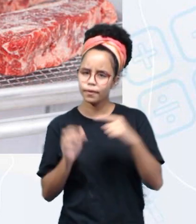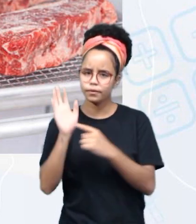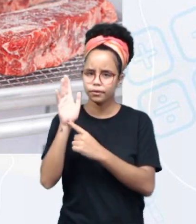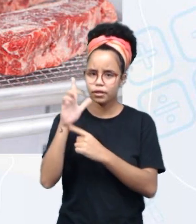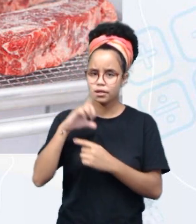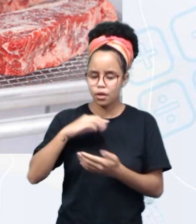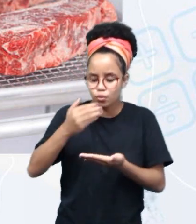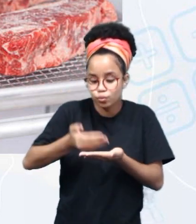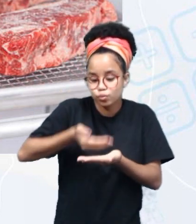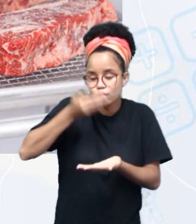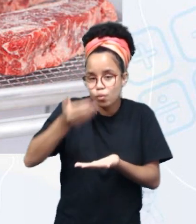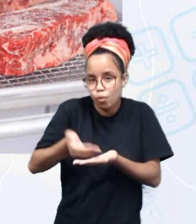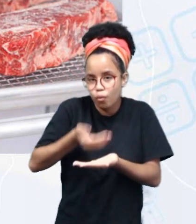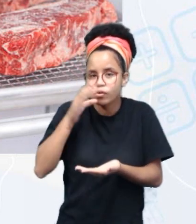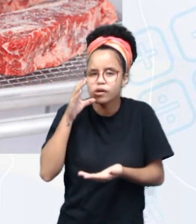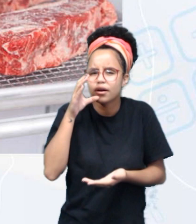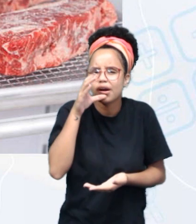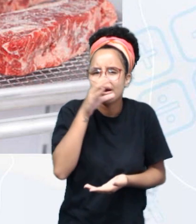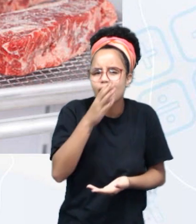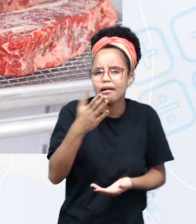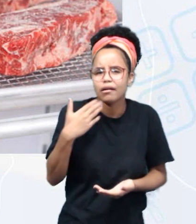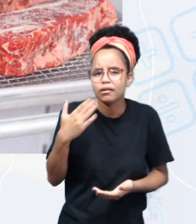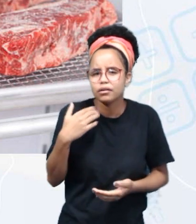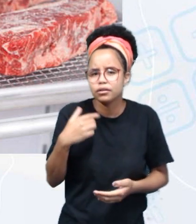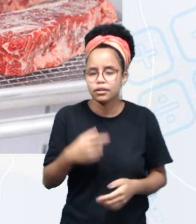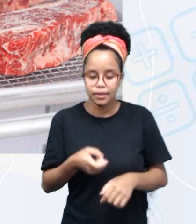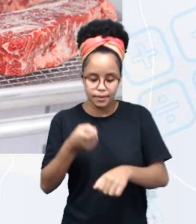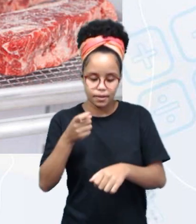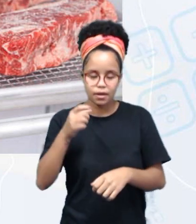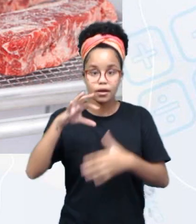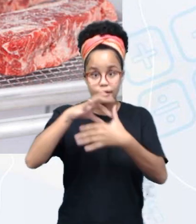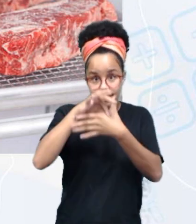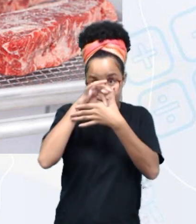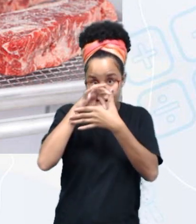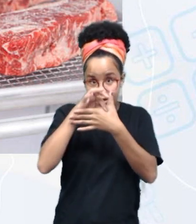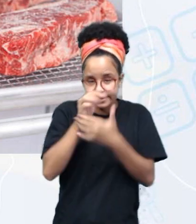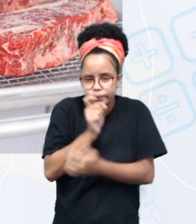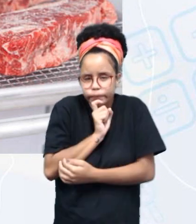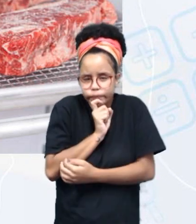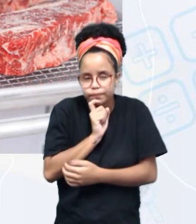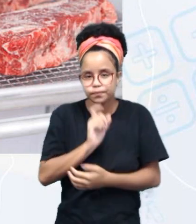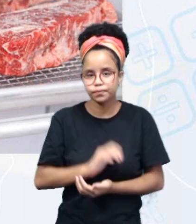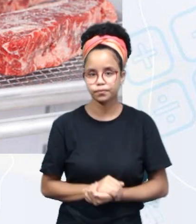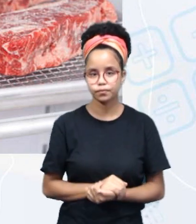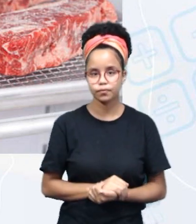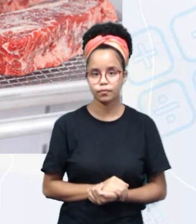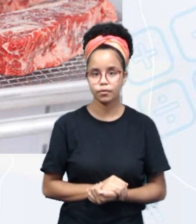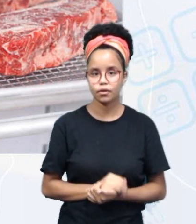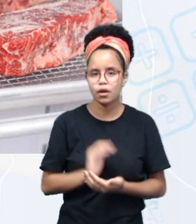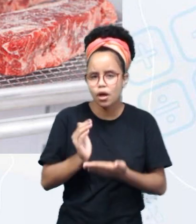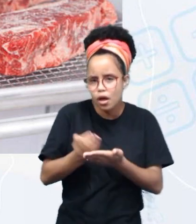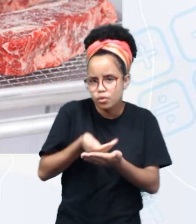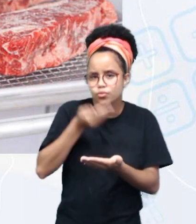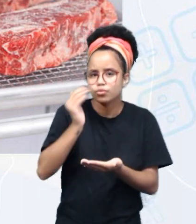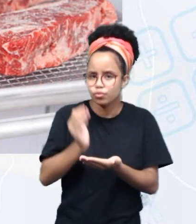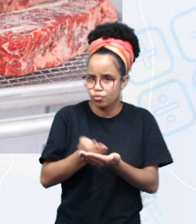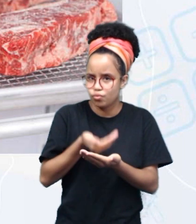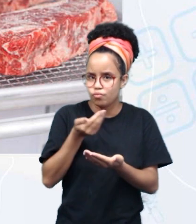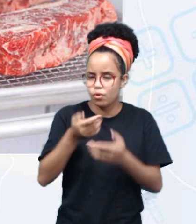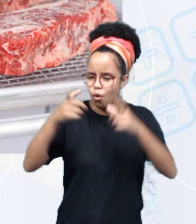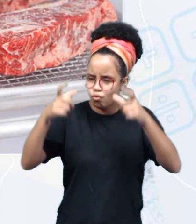prato de sopa quente e pedaços de carne congelada. No caso da sopa, o ambiente mais